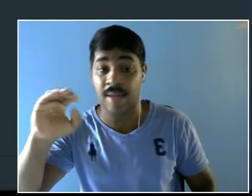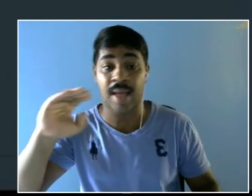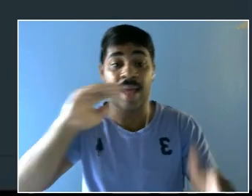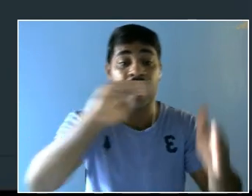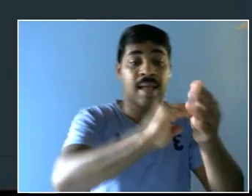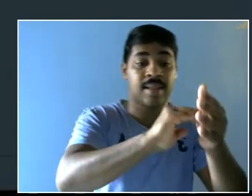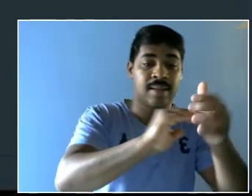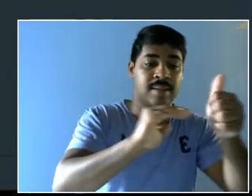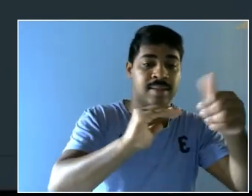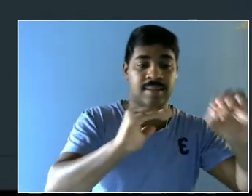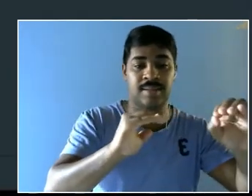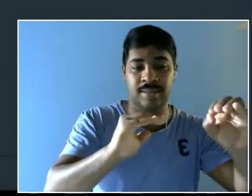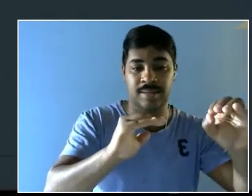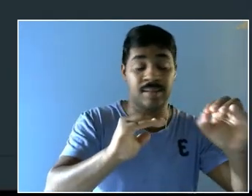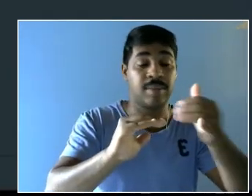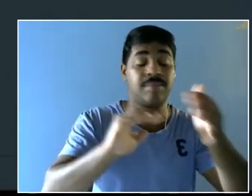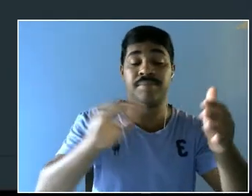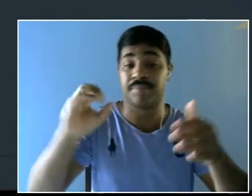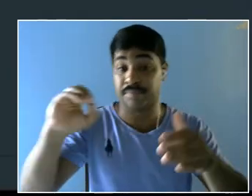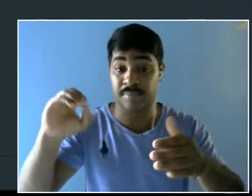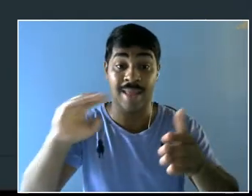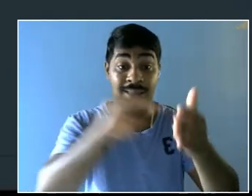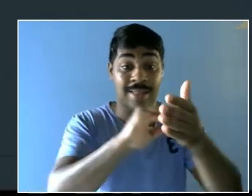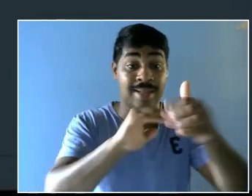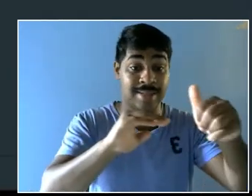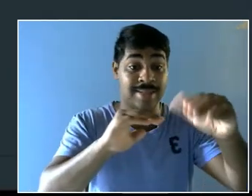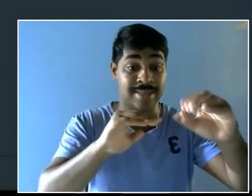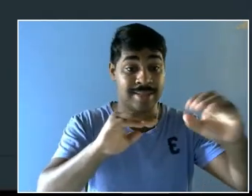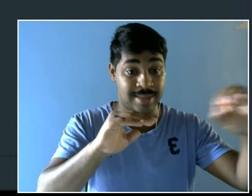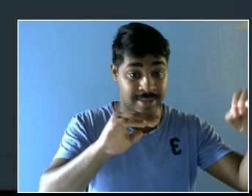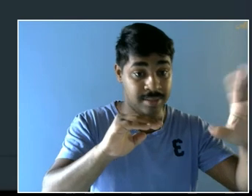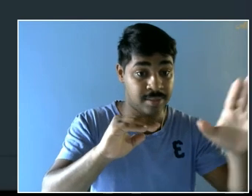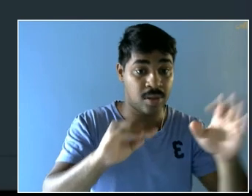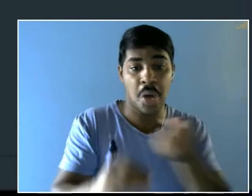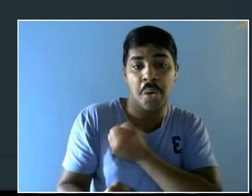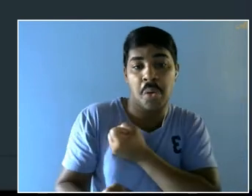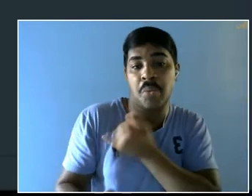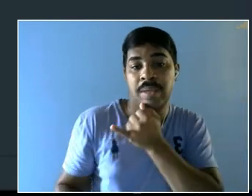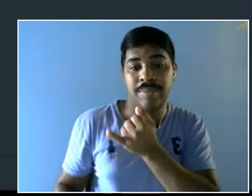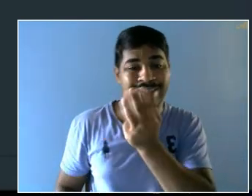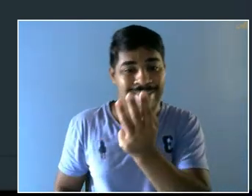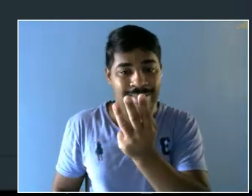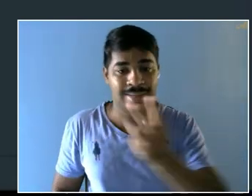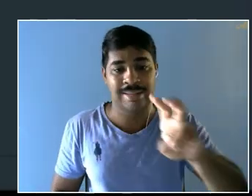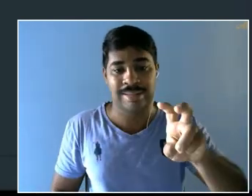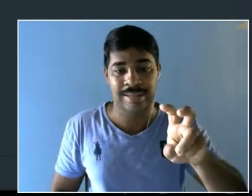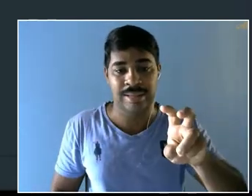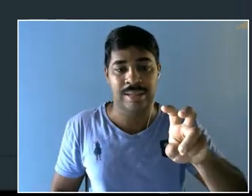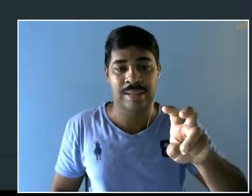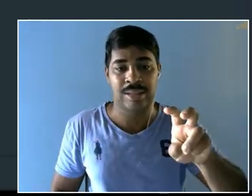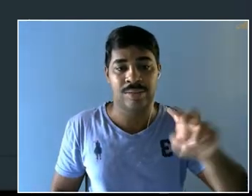Ótimo. Como é que a gente vai fazer isso? Bom, no programa que a gente acabou de fazer, a